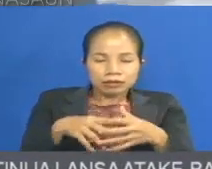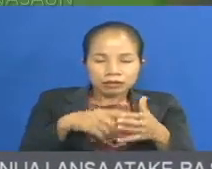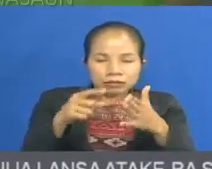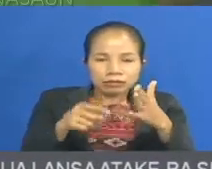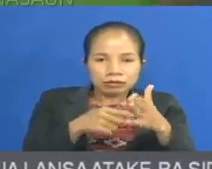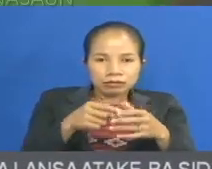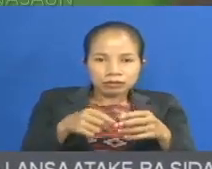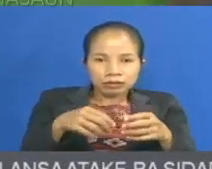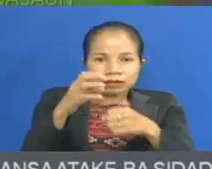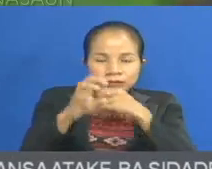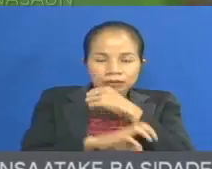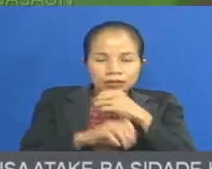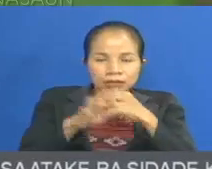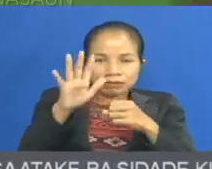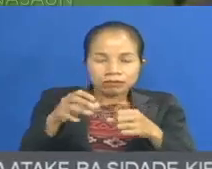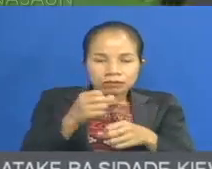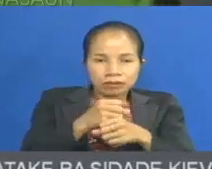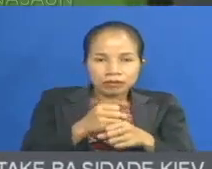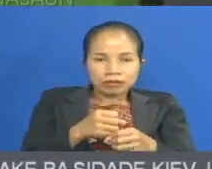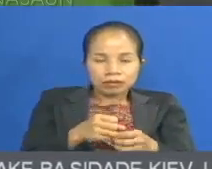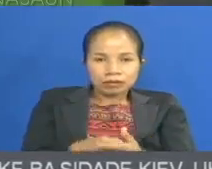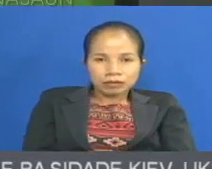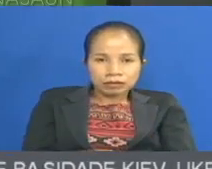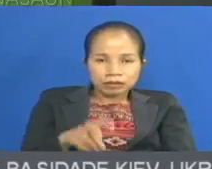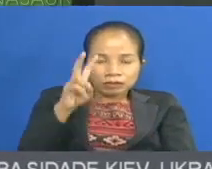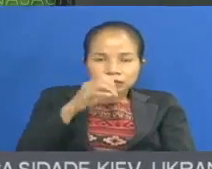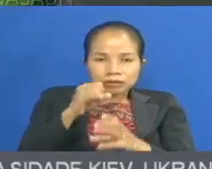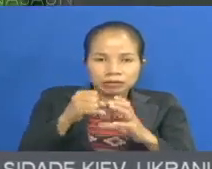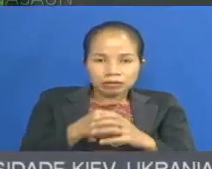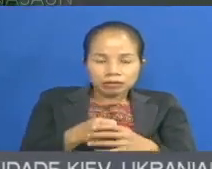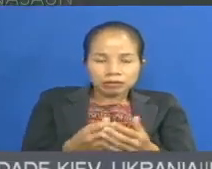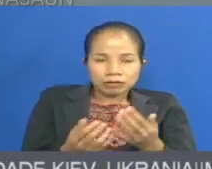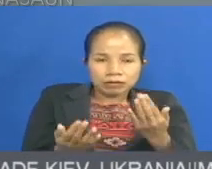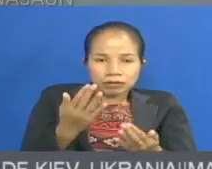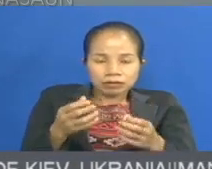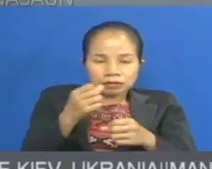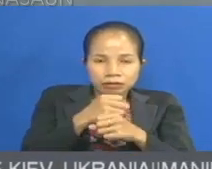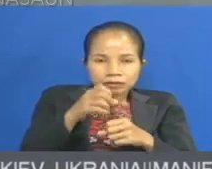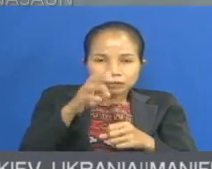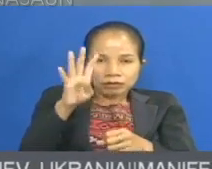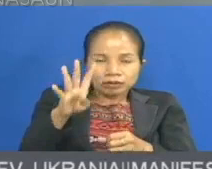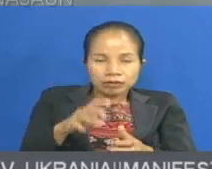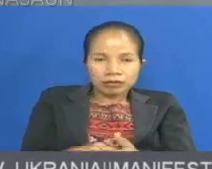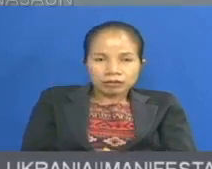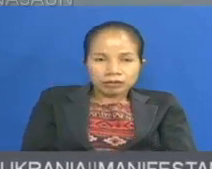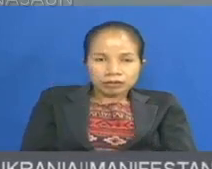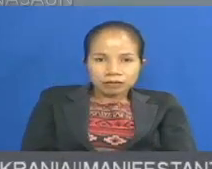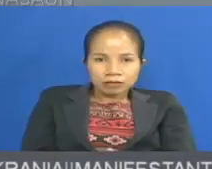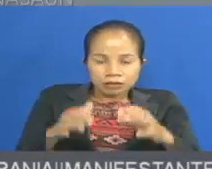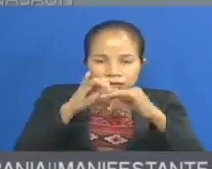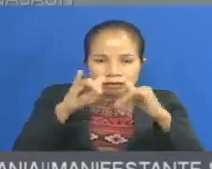hamutuk lima, máquina dulas café e a rua, inclui dasi tetu café e a hat, terpal